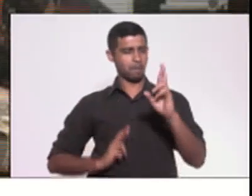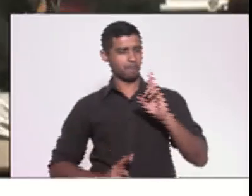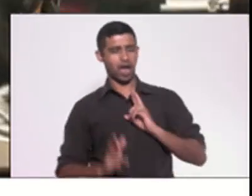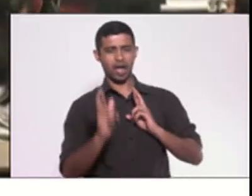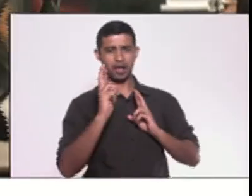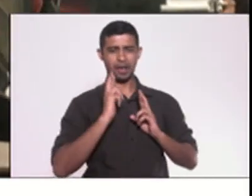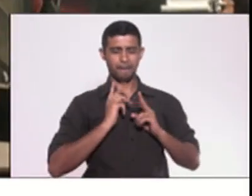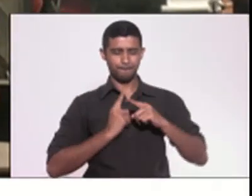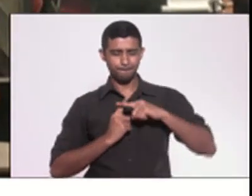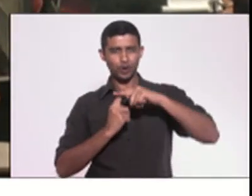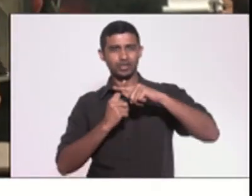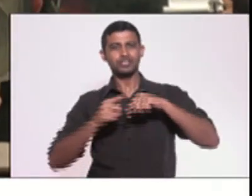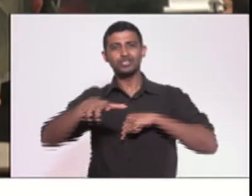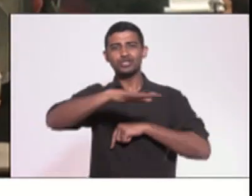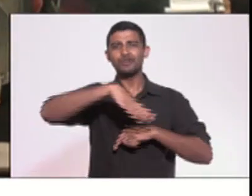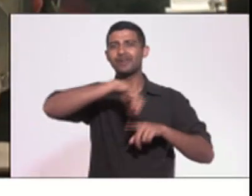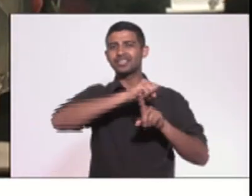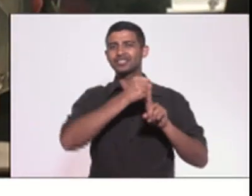à nossa sociedade.